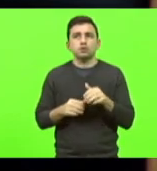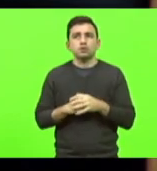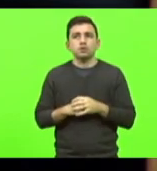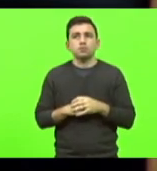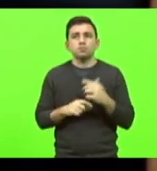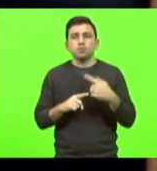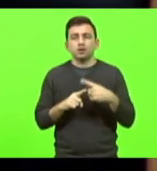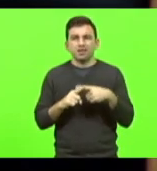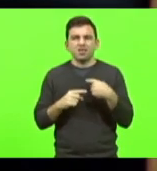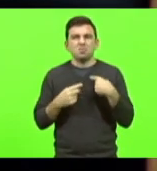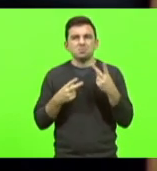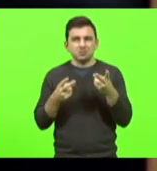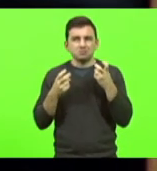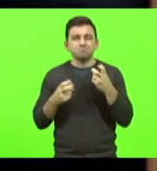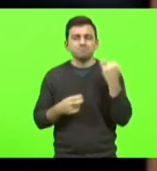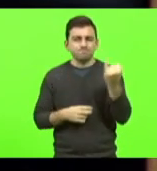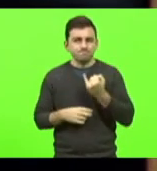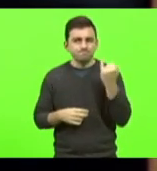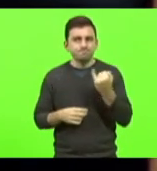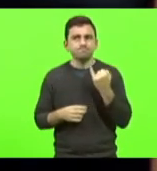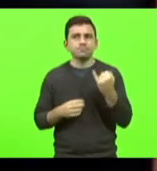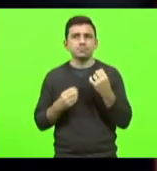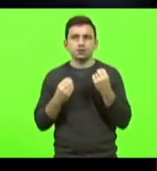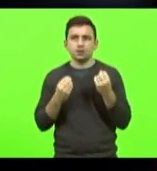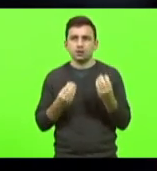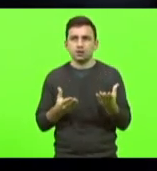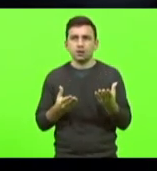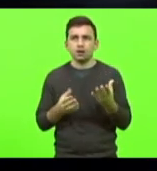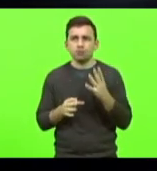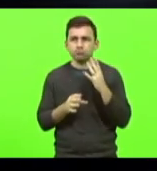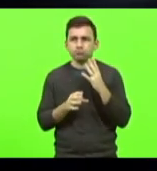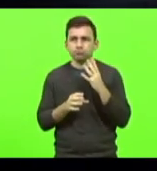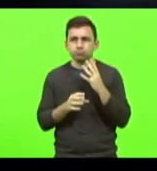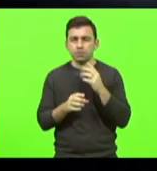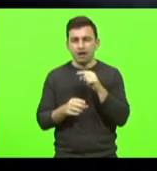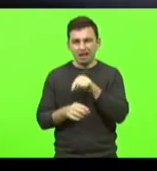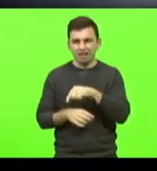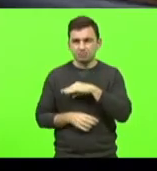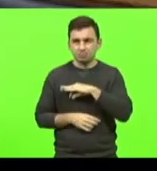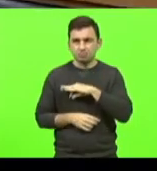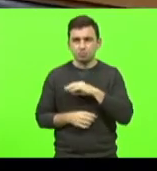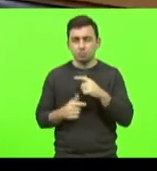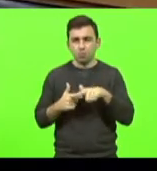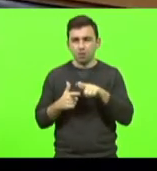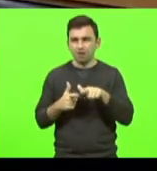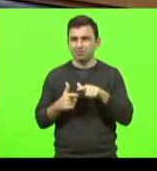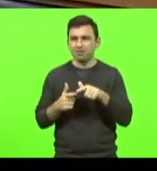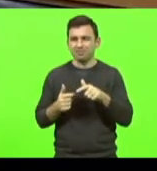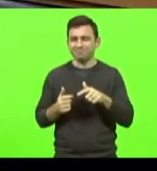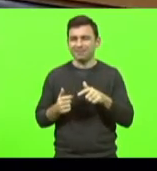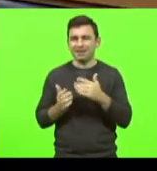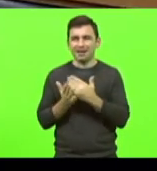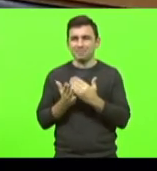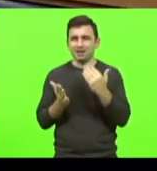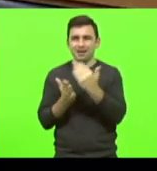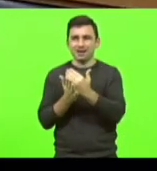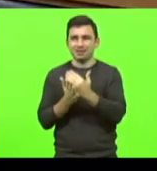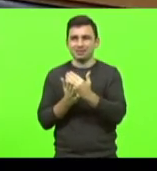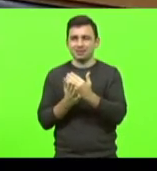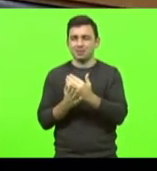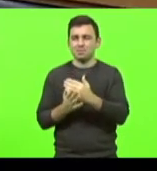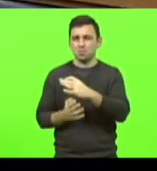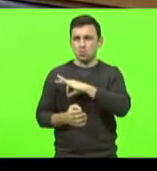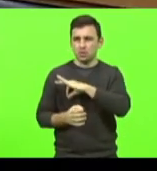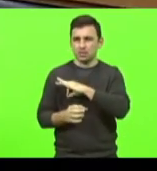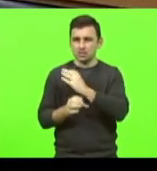vejo importante contemplar e Eu repito essa conta não é da Polícia Civil portanto toner a polícia civil em cima disso